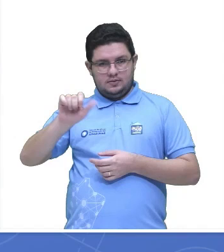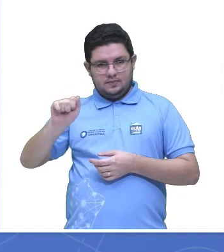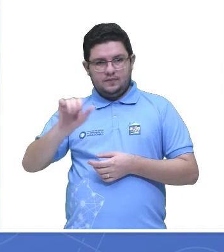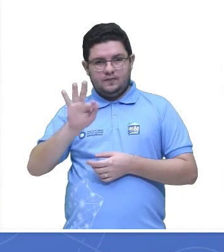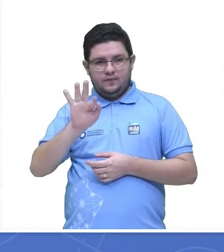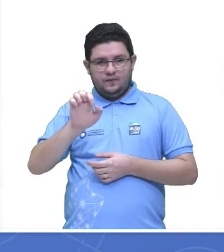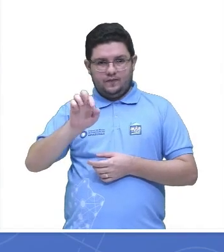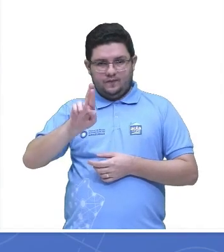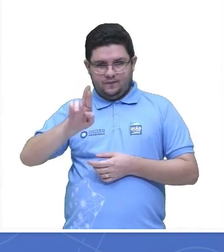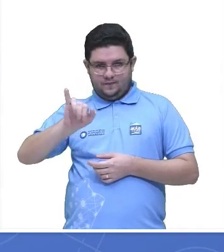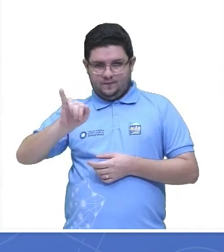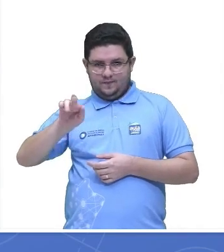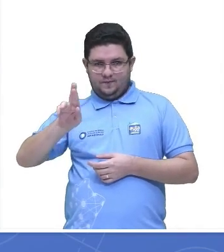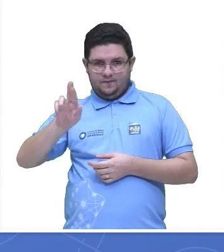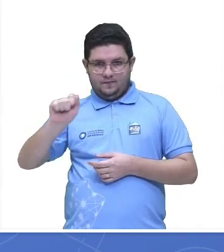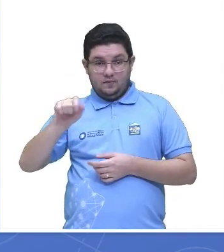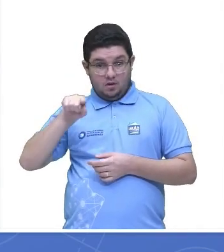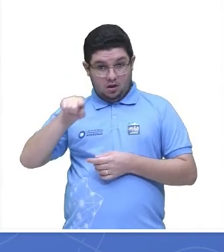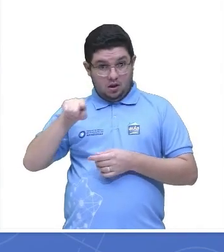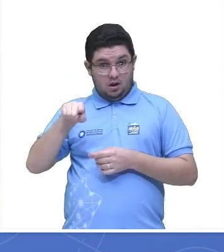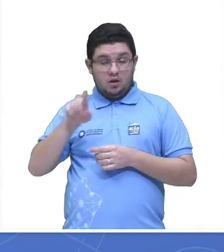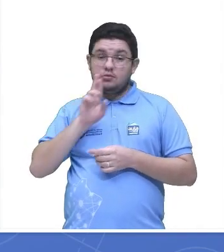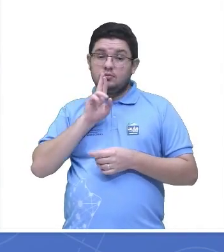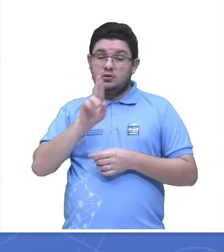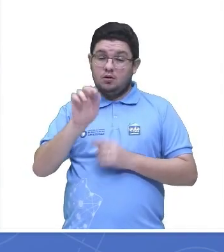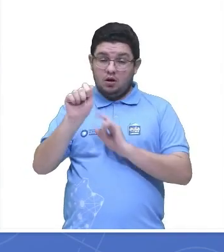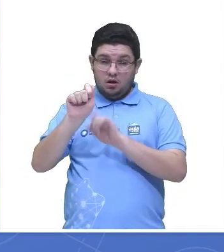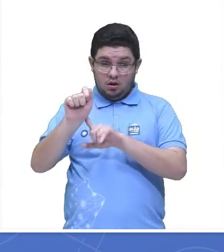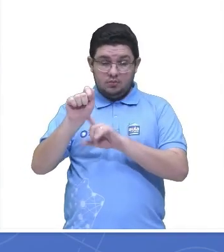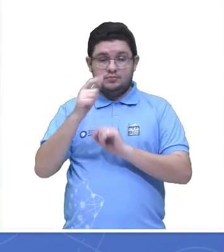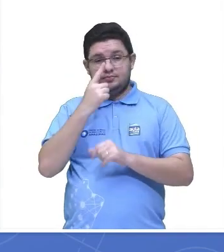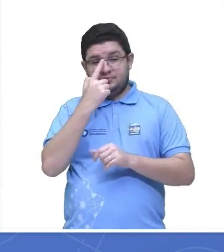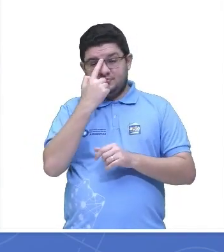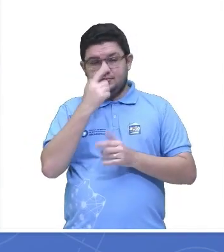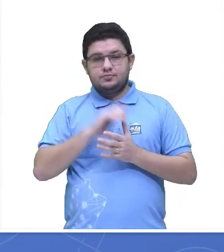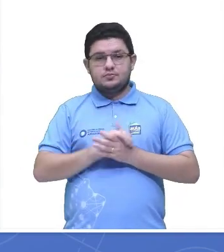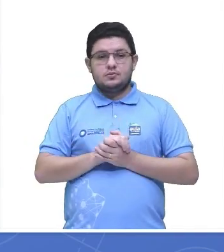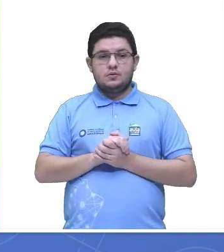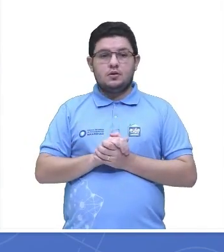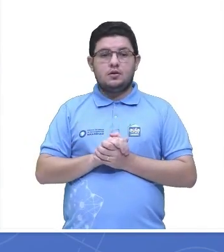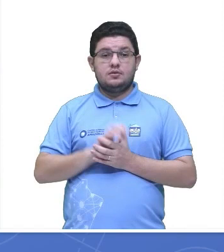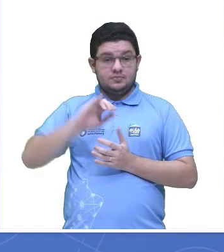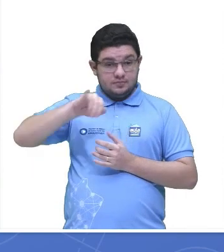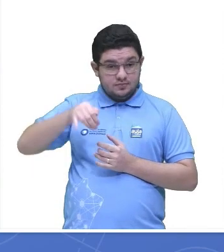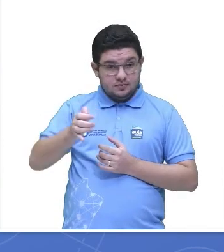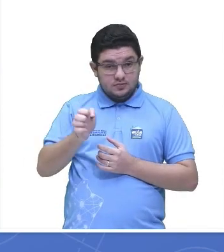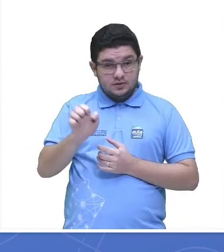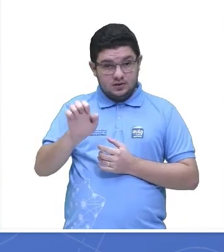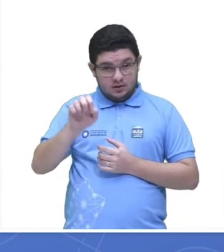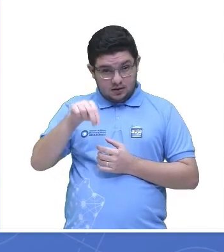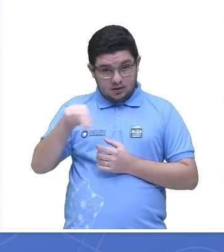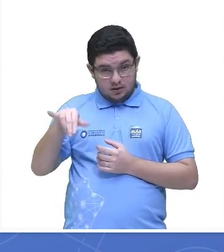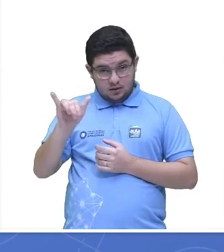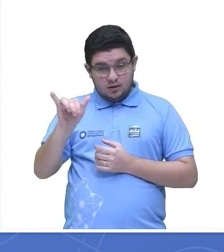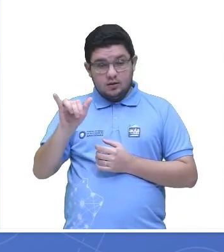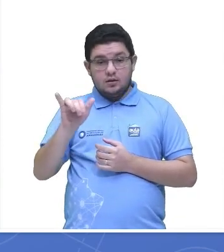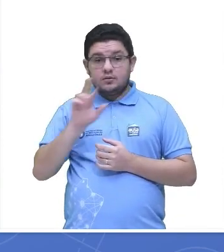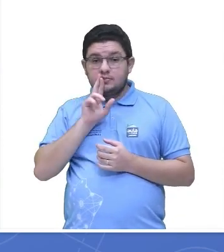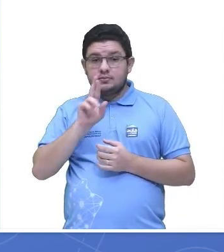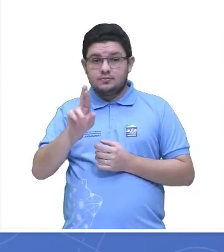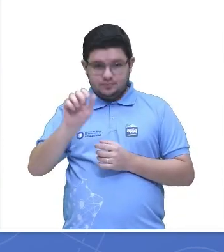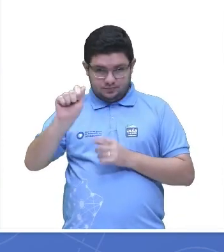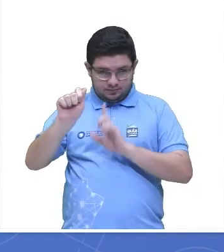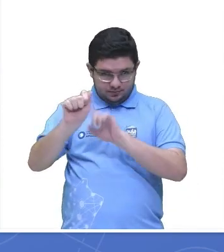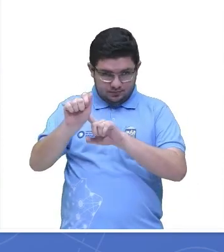escola Professor Rui Alencar, também apostando na letra A, a Jane, também apostando na letra A, da escola